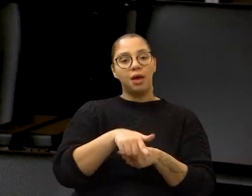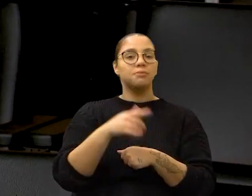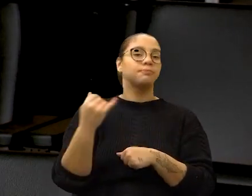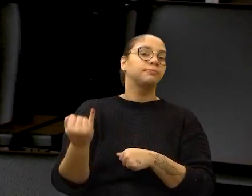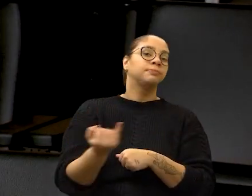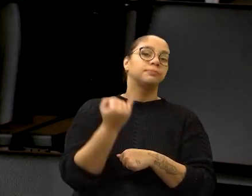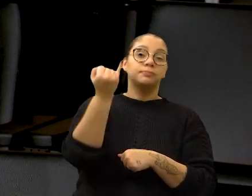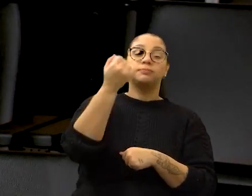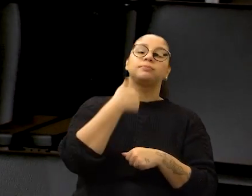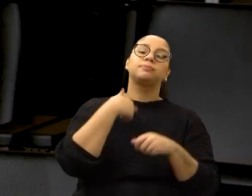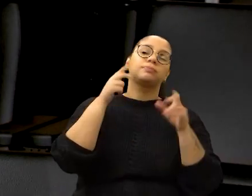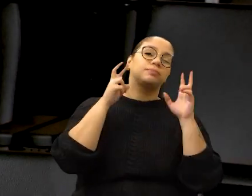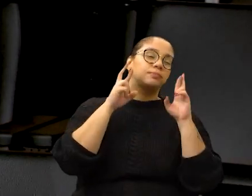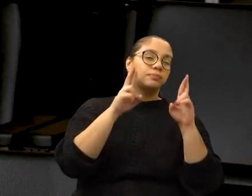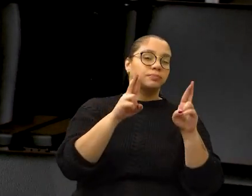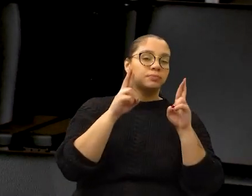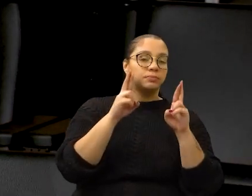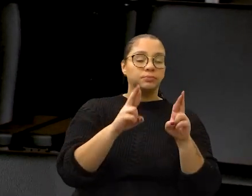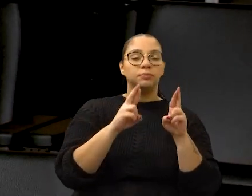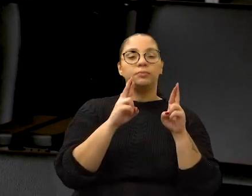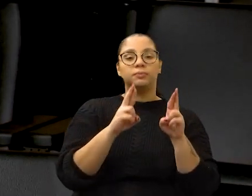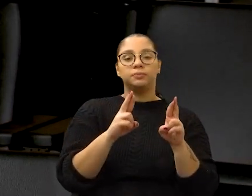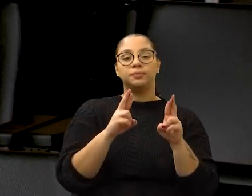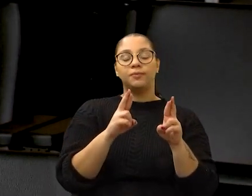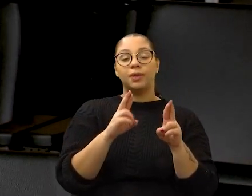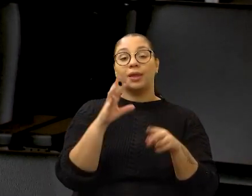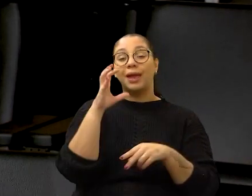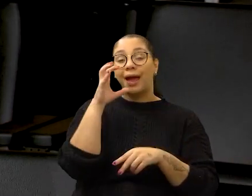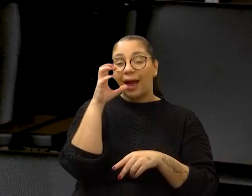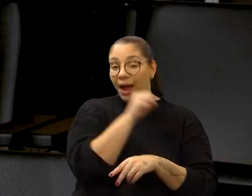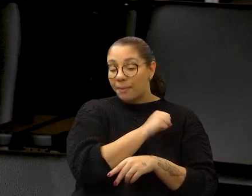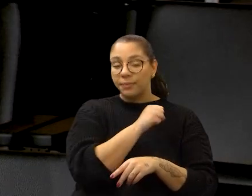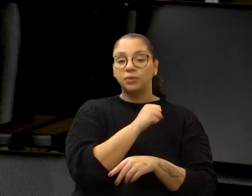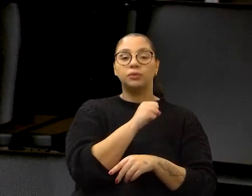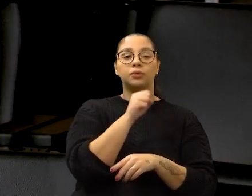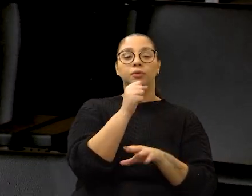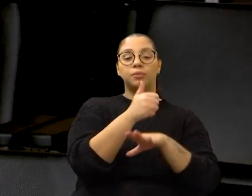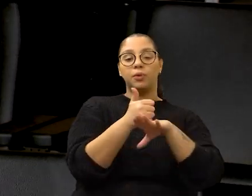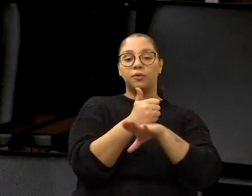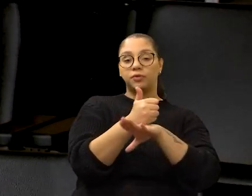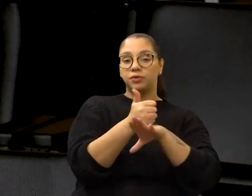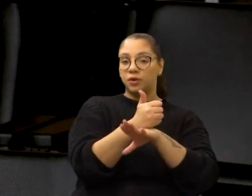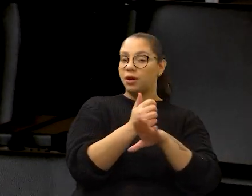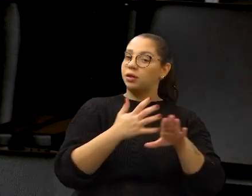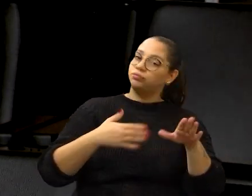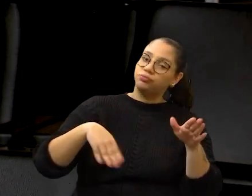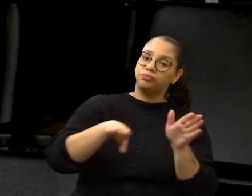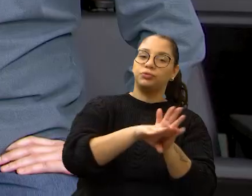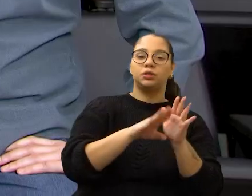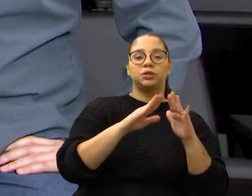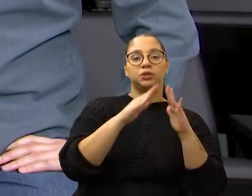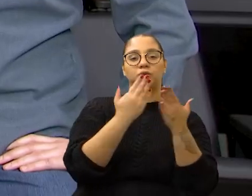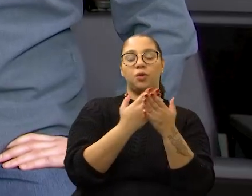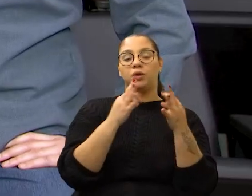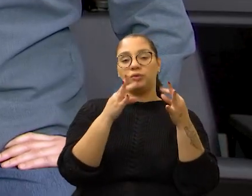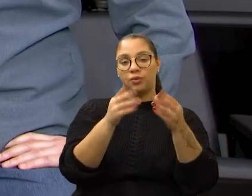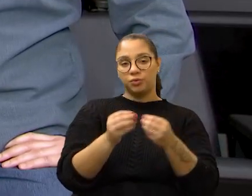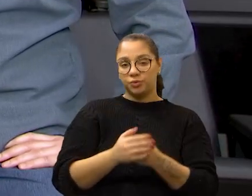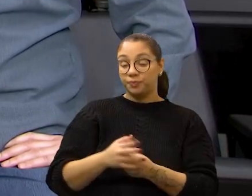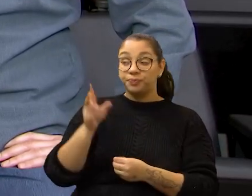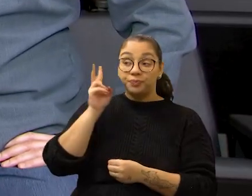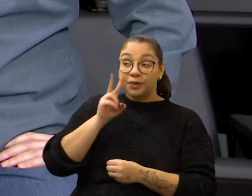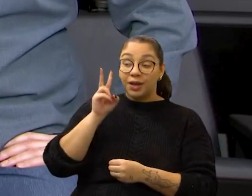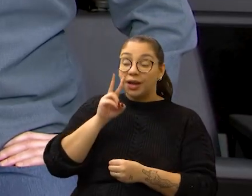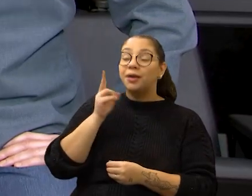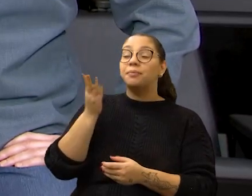extrema importância, eu espero mesmo que logo cheguem esses profissionais em todas as escolas. Lembrando para quem está